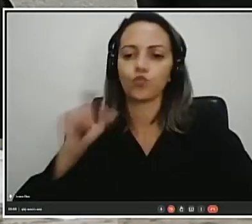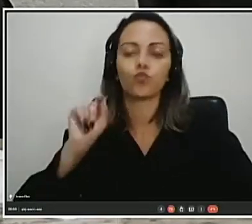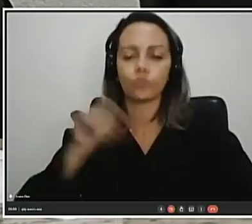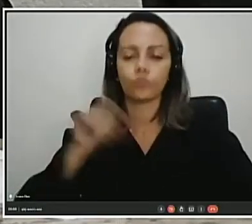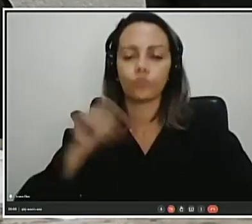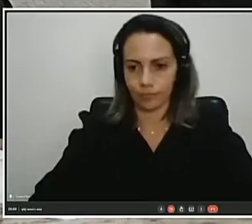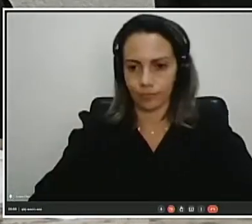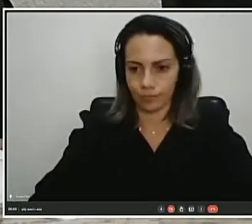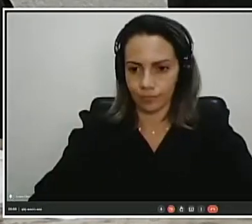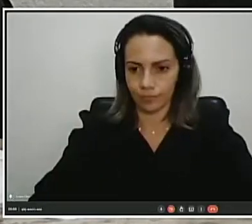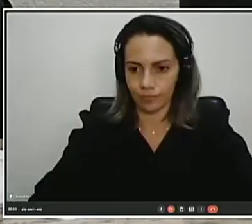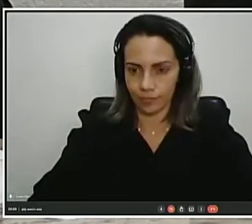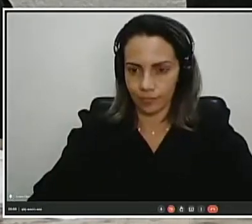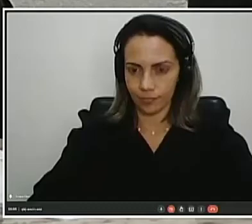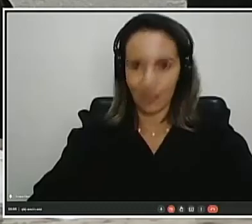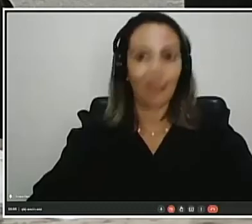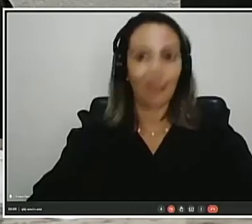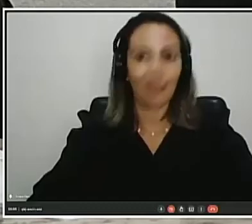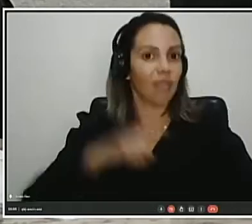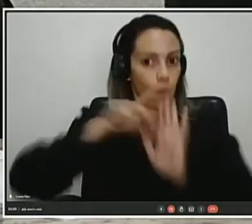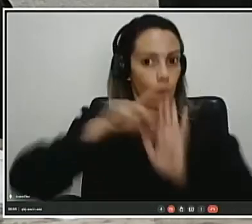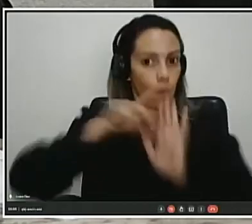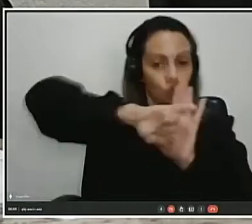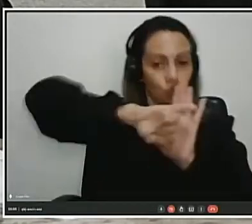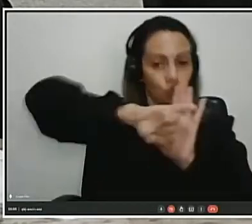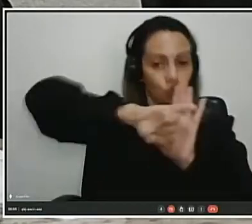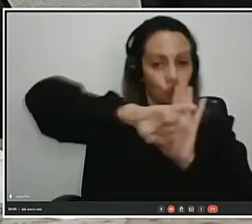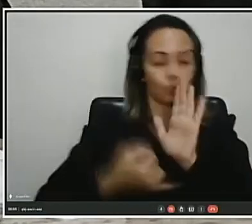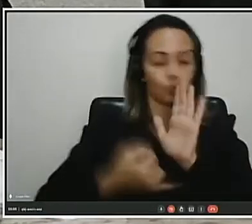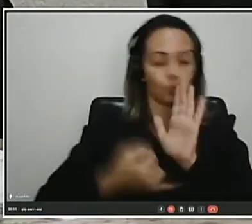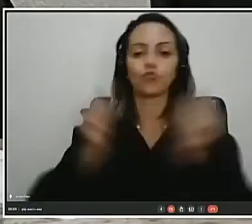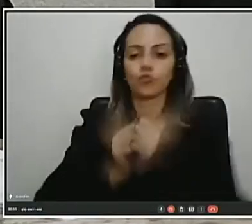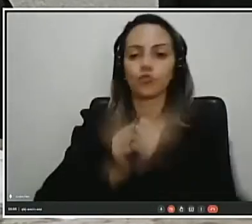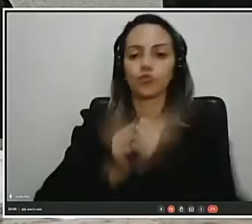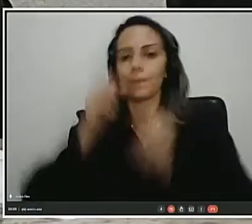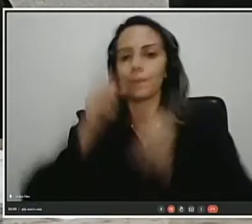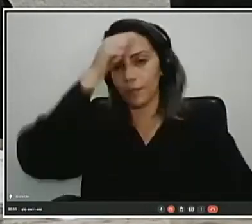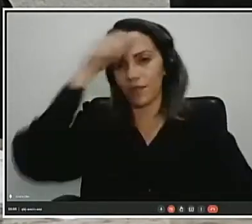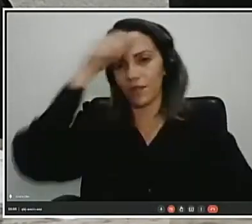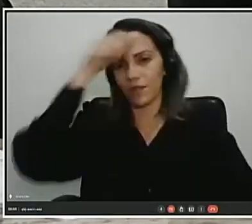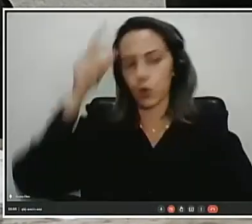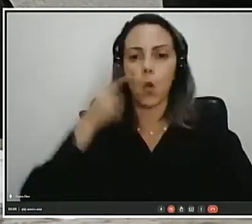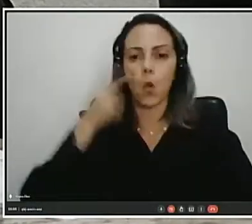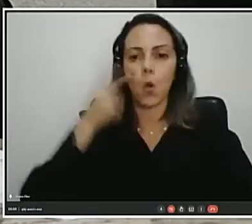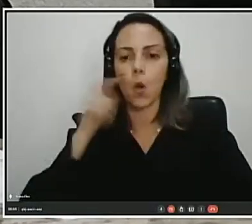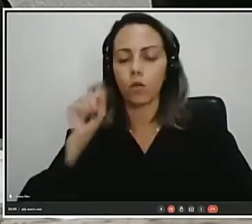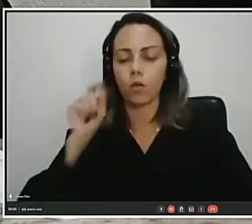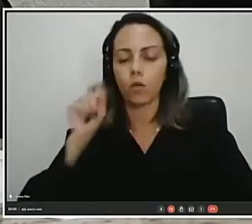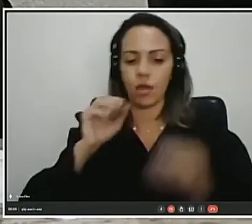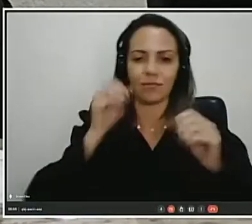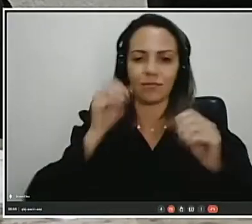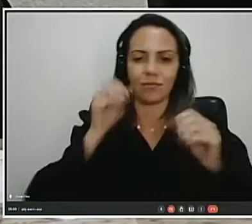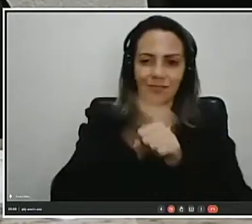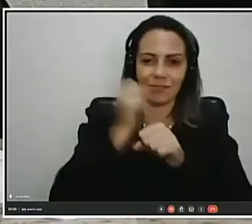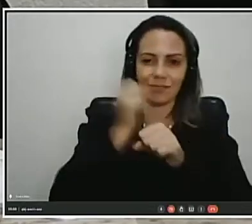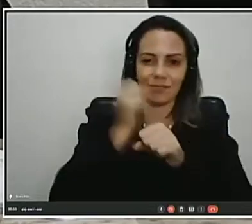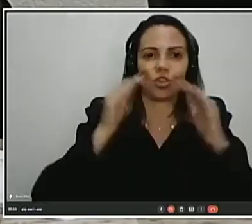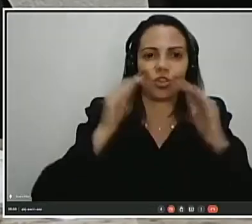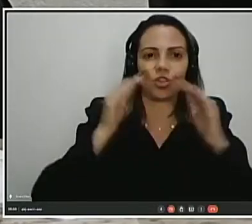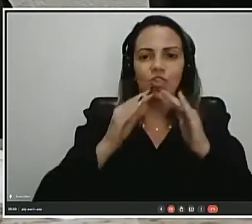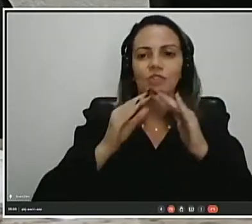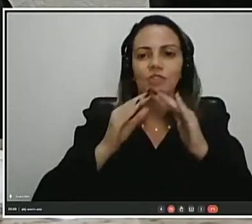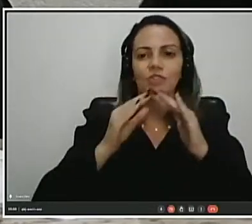também um projeto, né, com o prefeito aí, para fazer uma moradia digna para aquele pessoal lá,